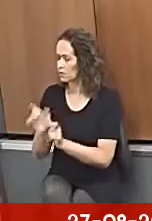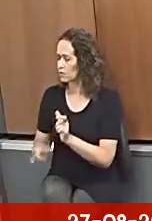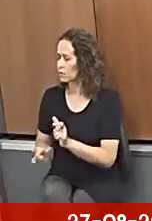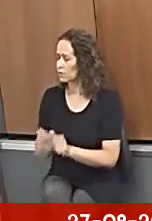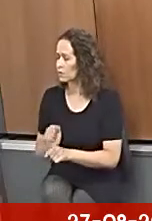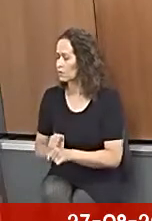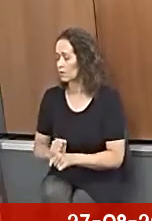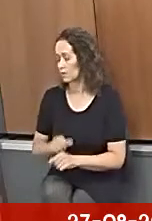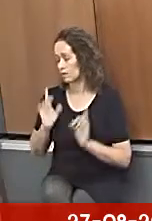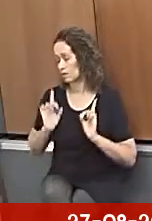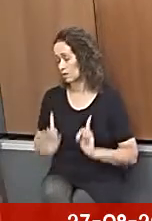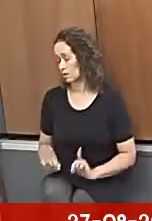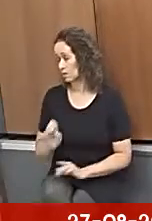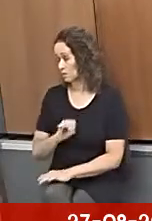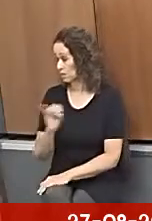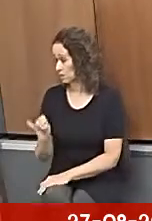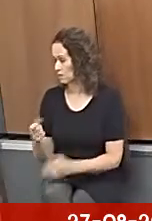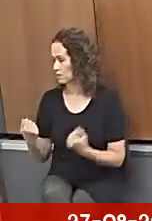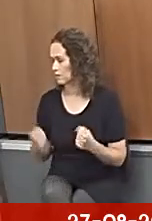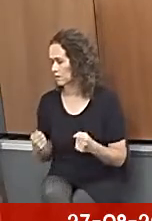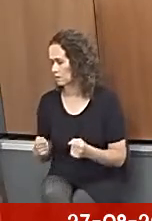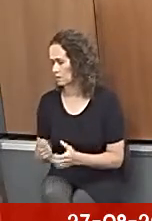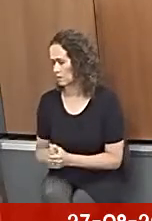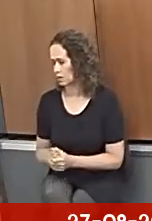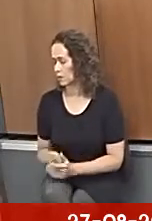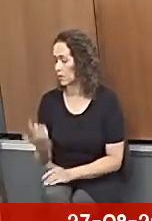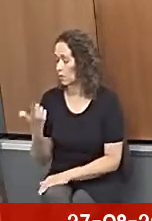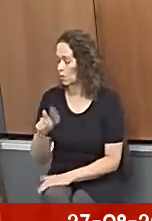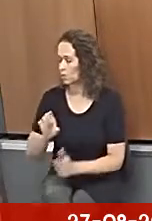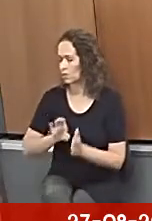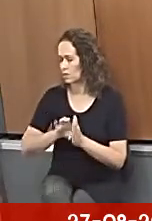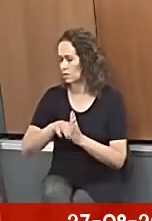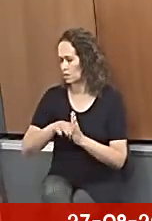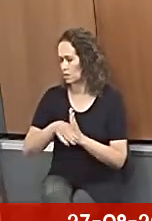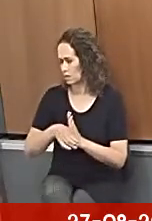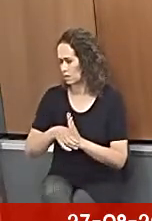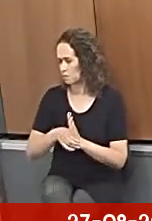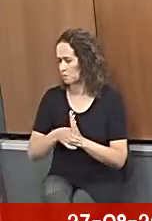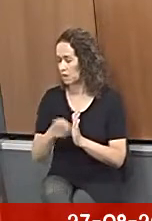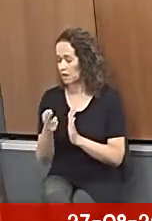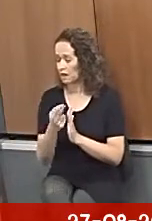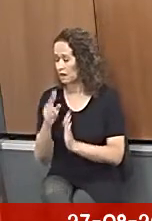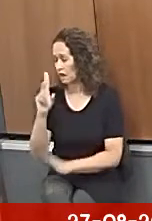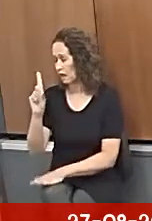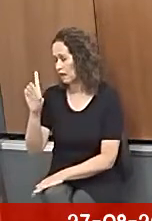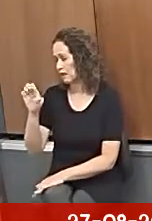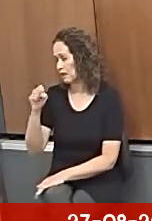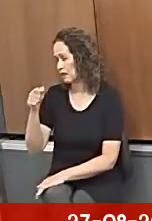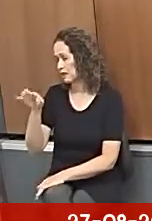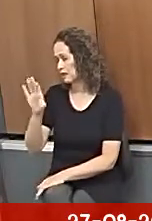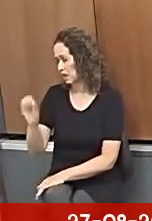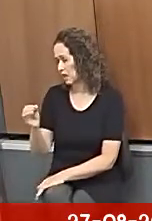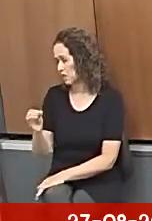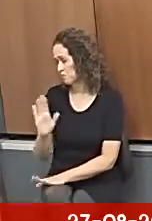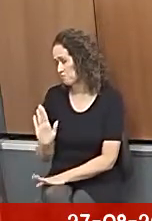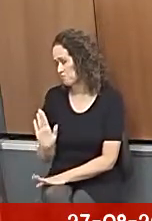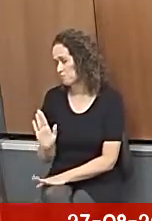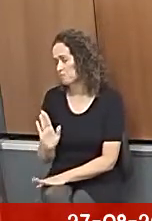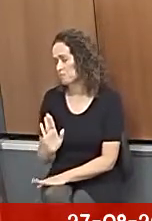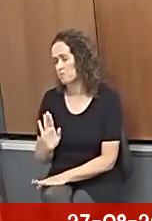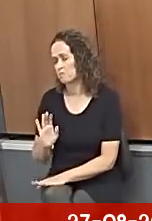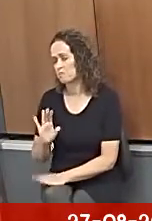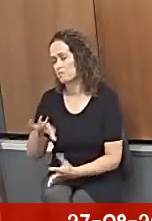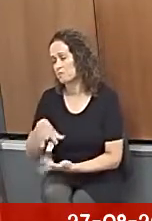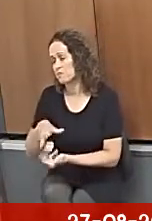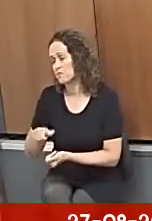quando necessárias aí nós temos uma outra conceituação de desenho universal que foi modificado exatamente pelo